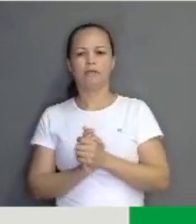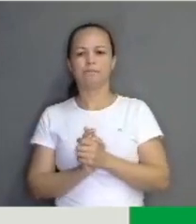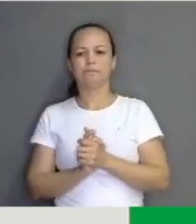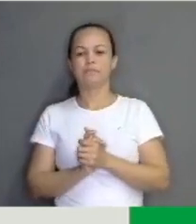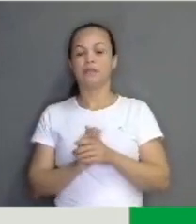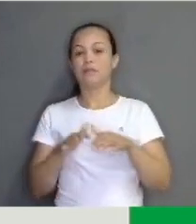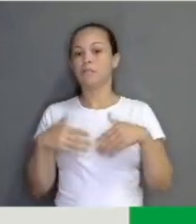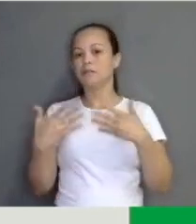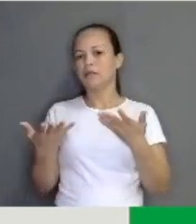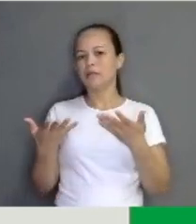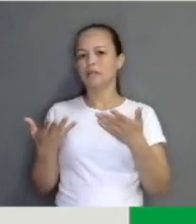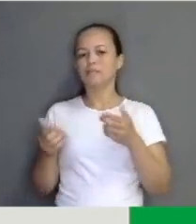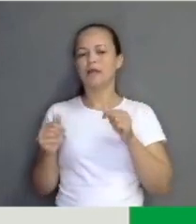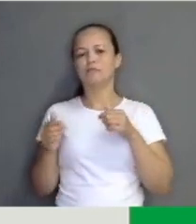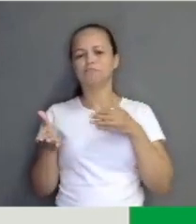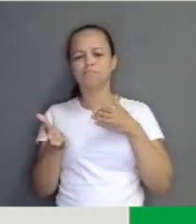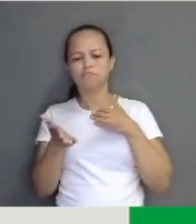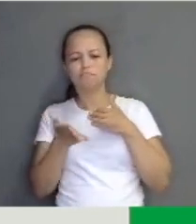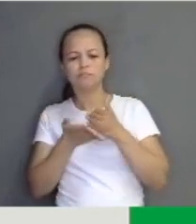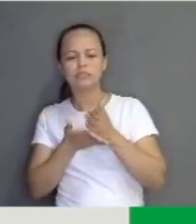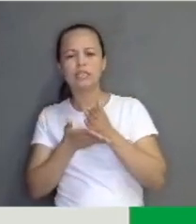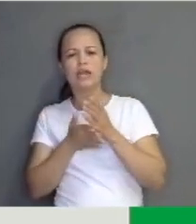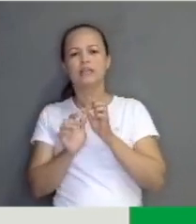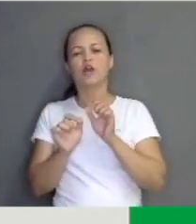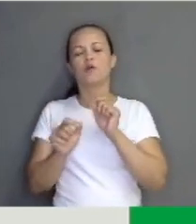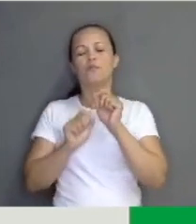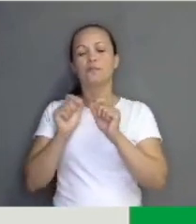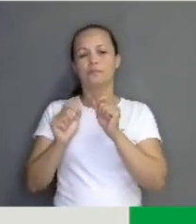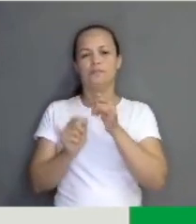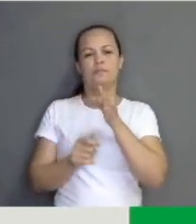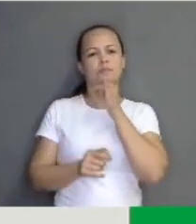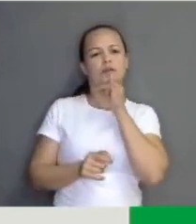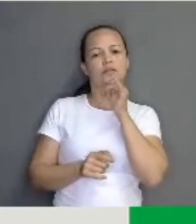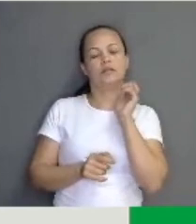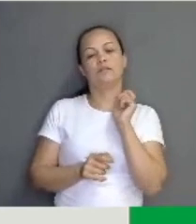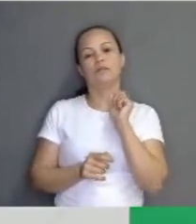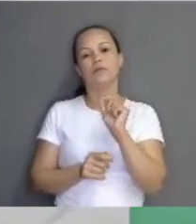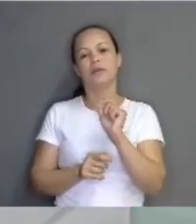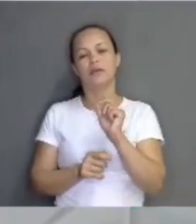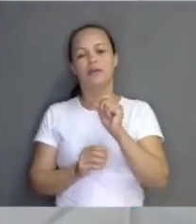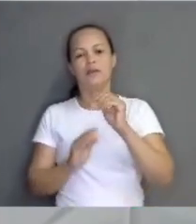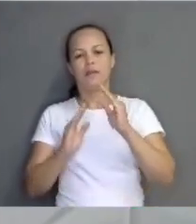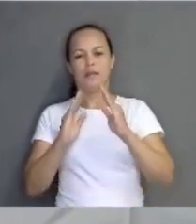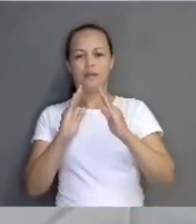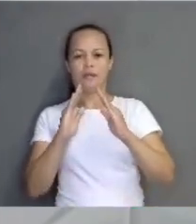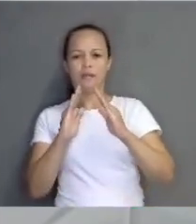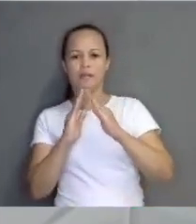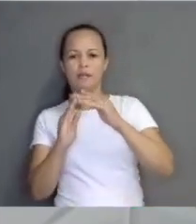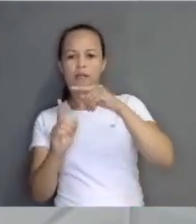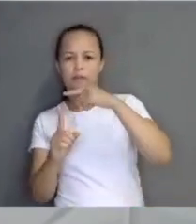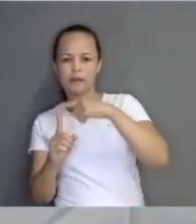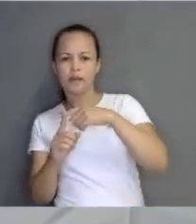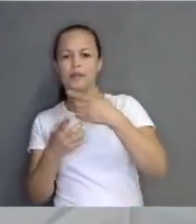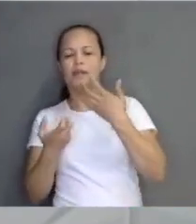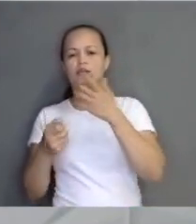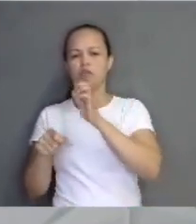De maneira mais indireta. Ou seja, a igreja, o Estado,